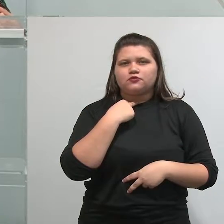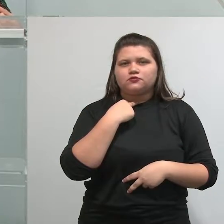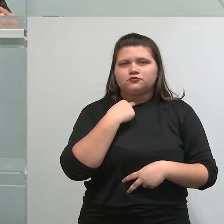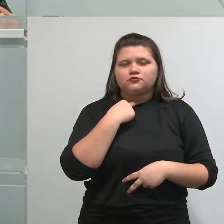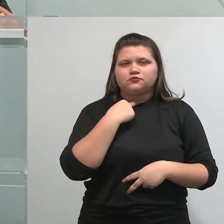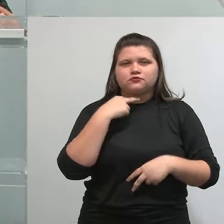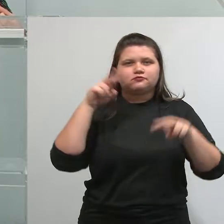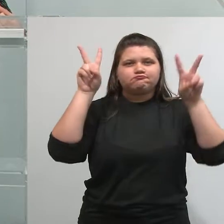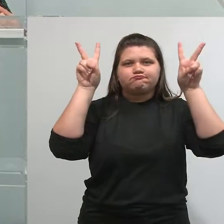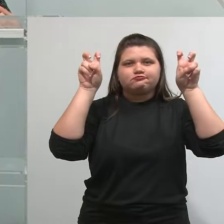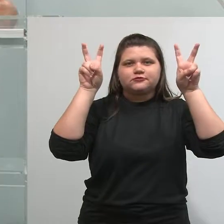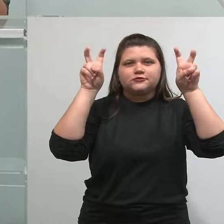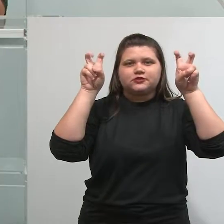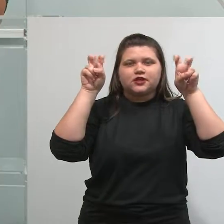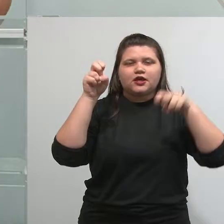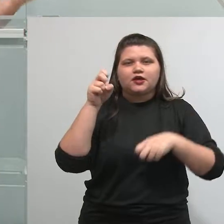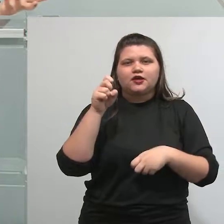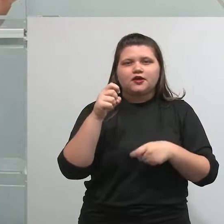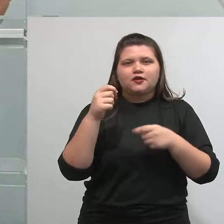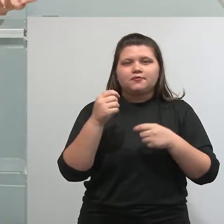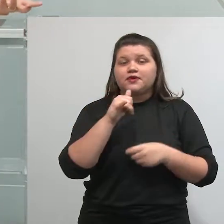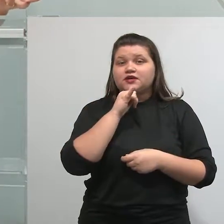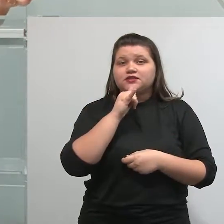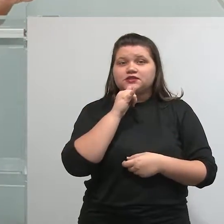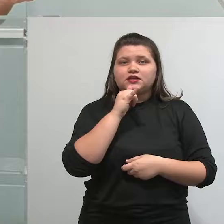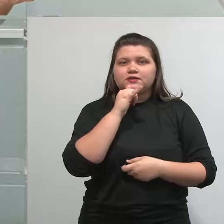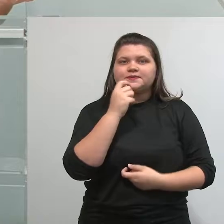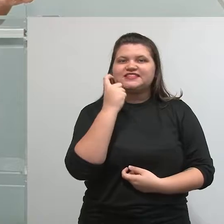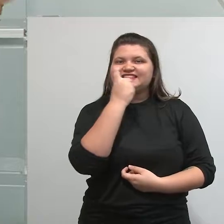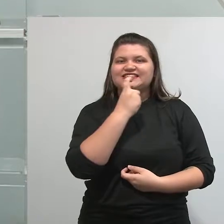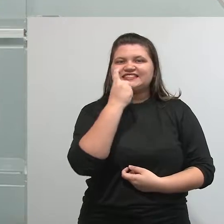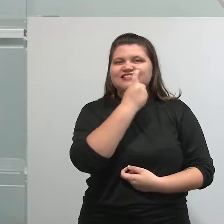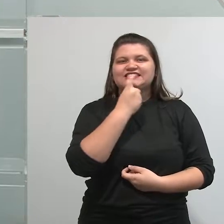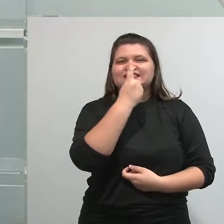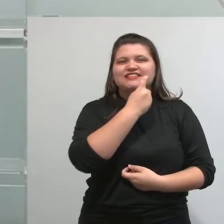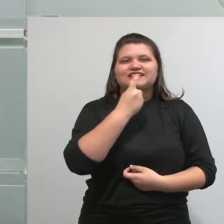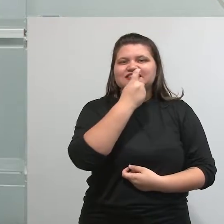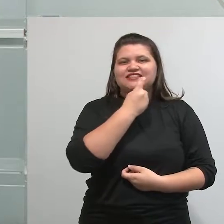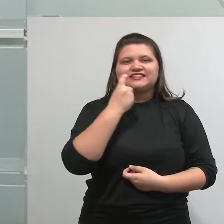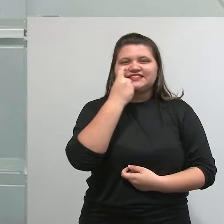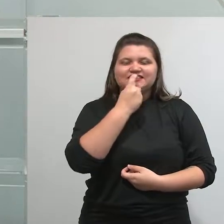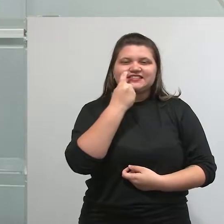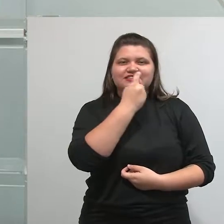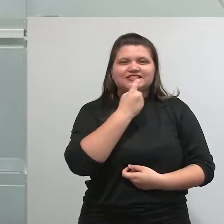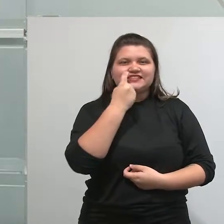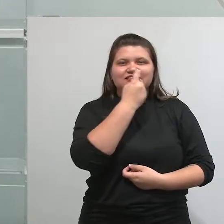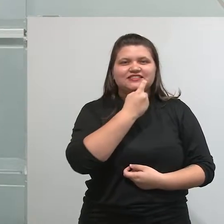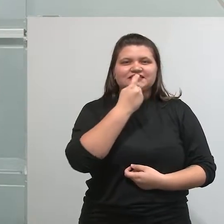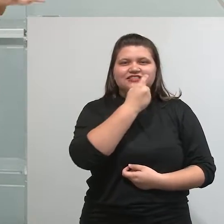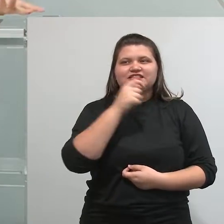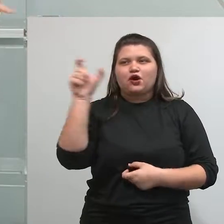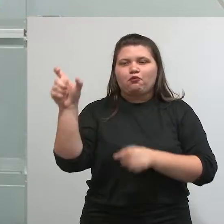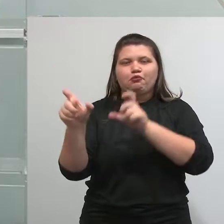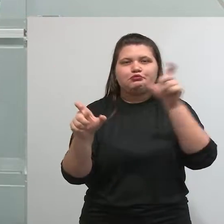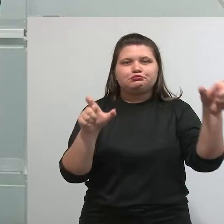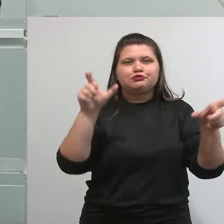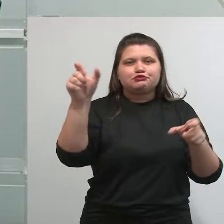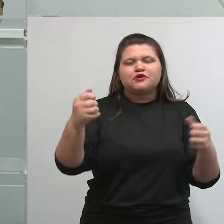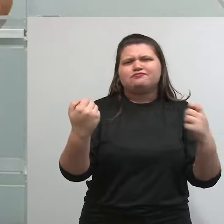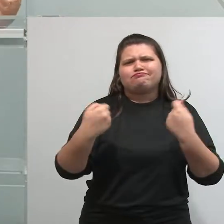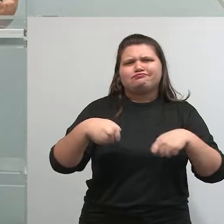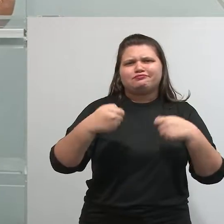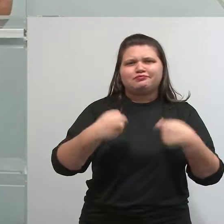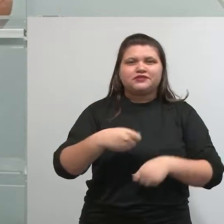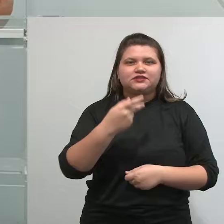sobre a escovação dental com um público que precisa falar